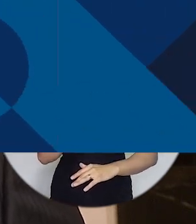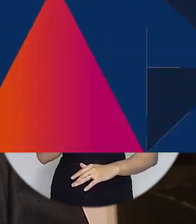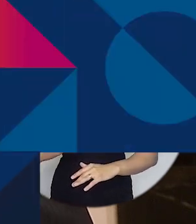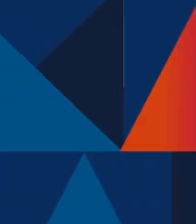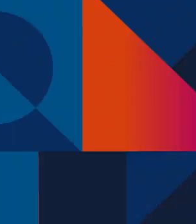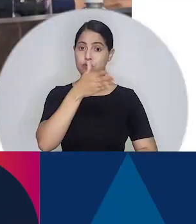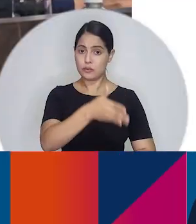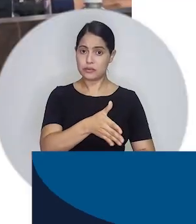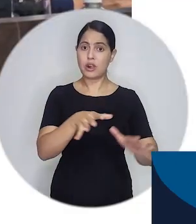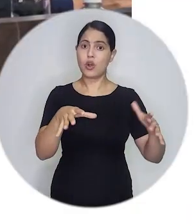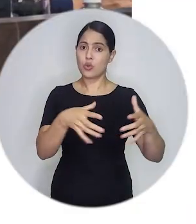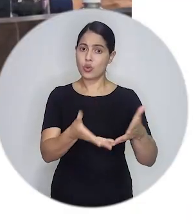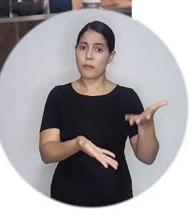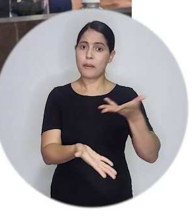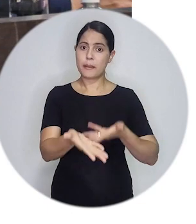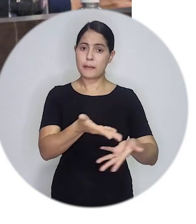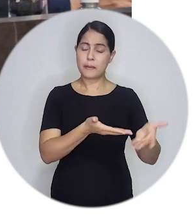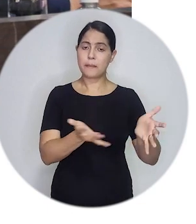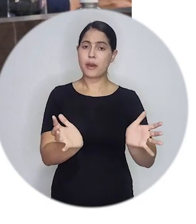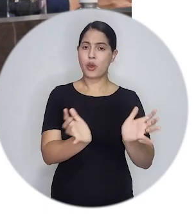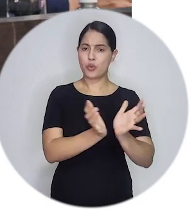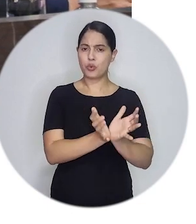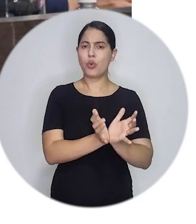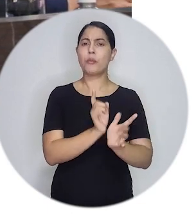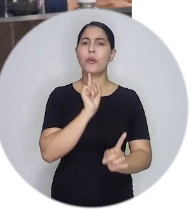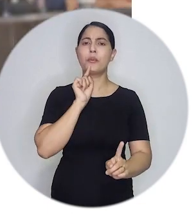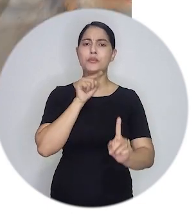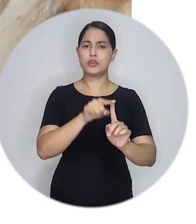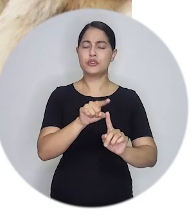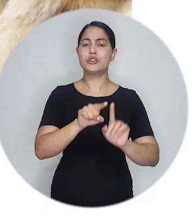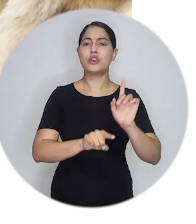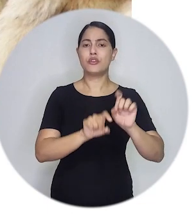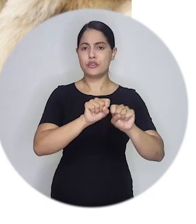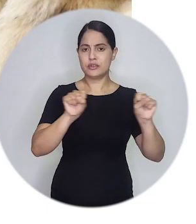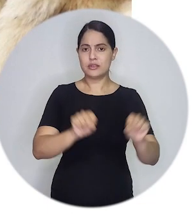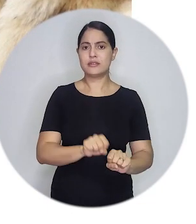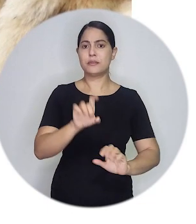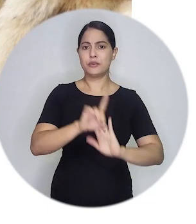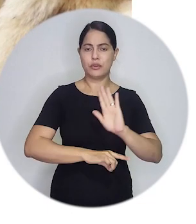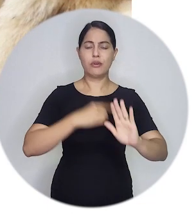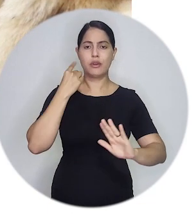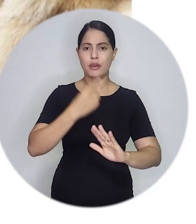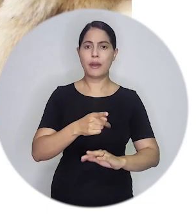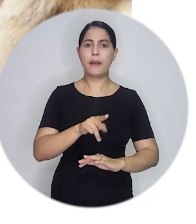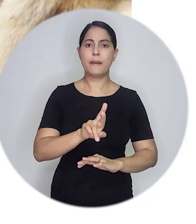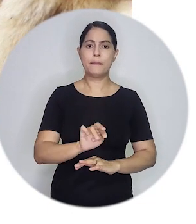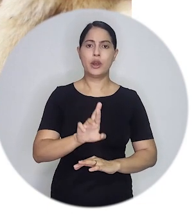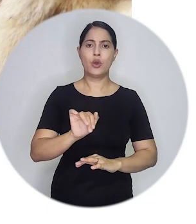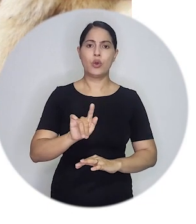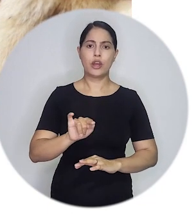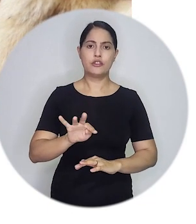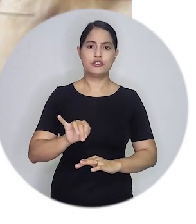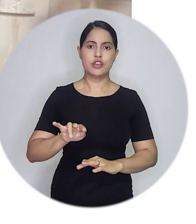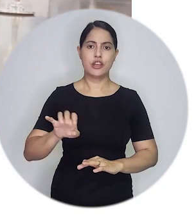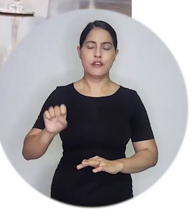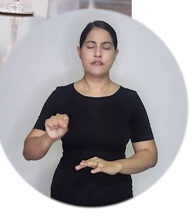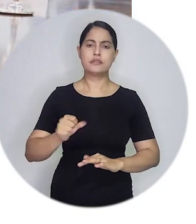Brasil. E lá pudemos estar reunidos com o time, com o sistema de prerrogativas da OAB